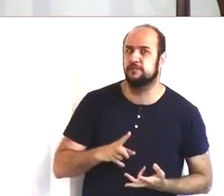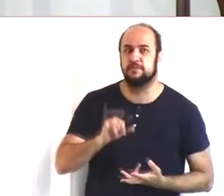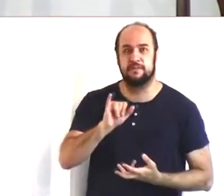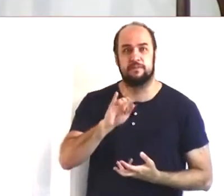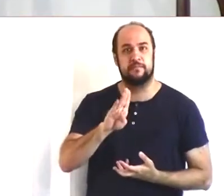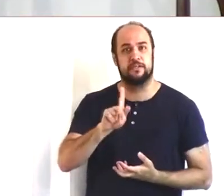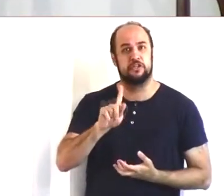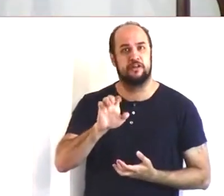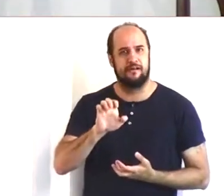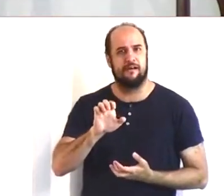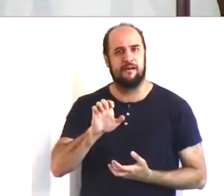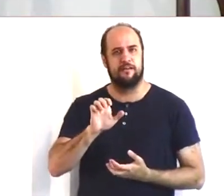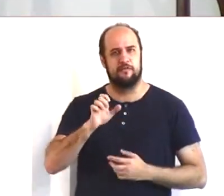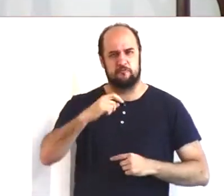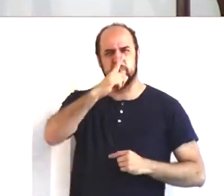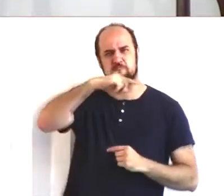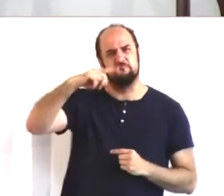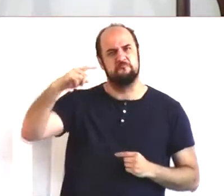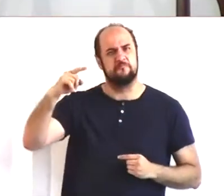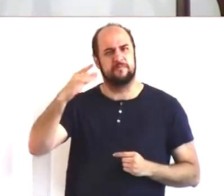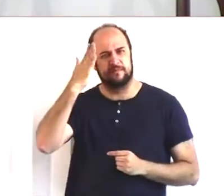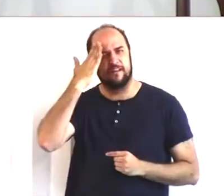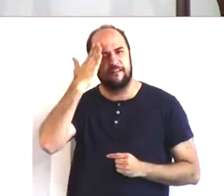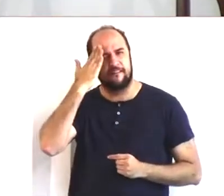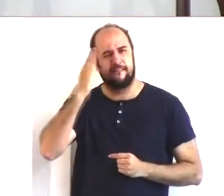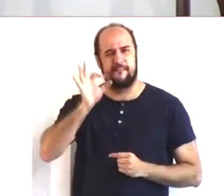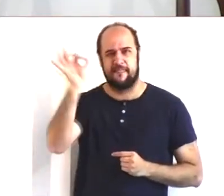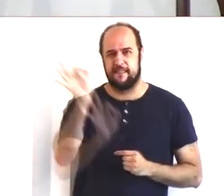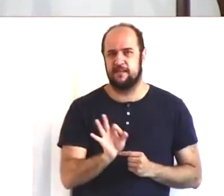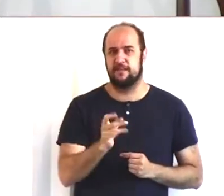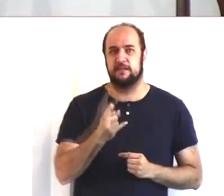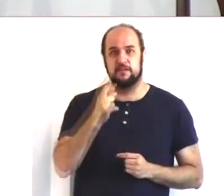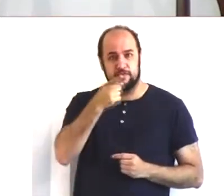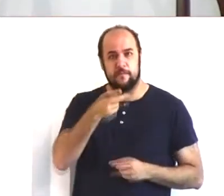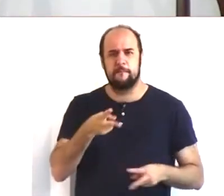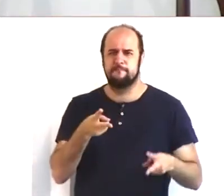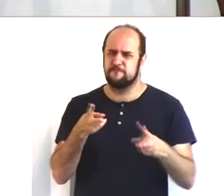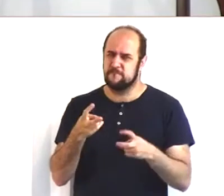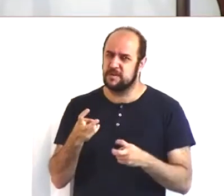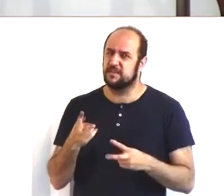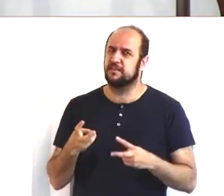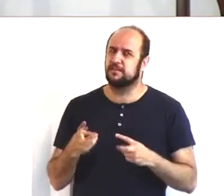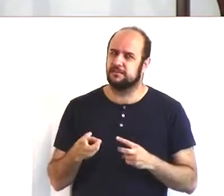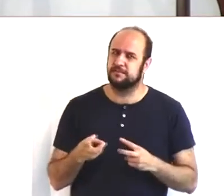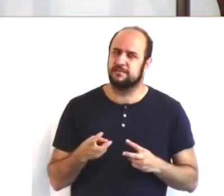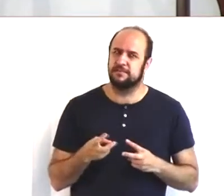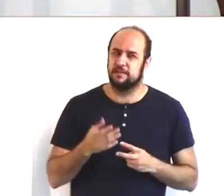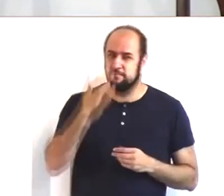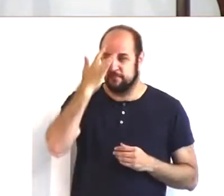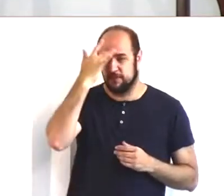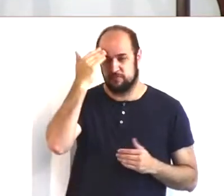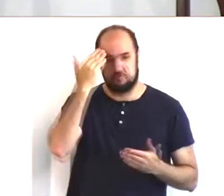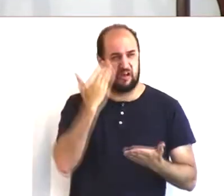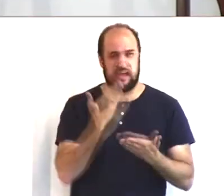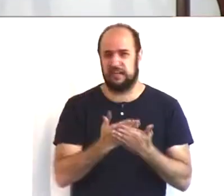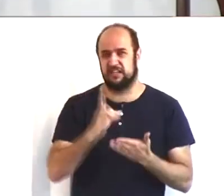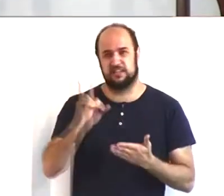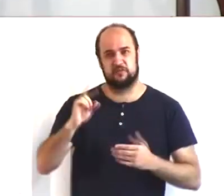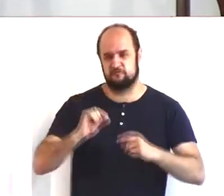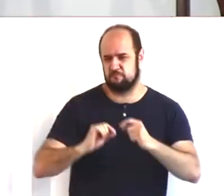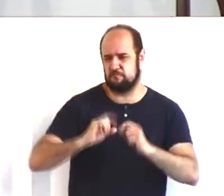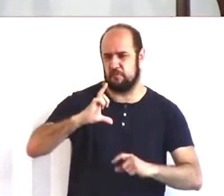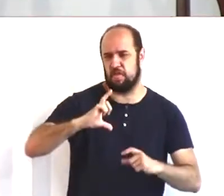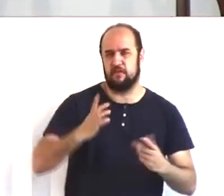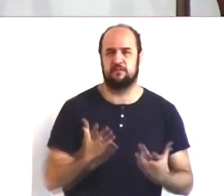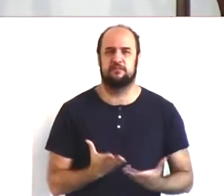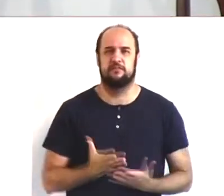fizer a próxima análise, você perceberá, aumentará em muito o número de ateus, Aumentará em muito o número